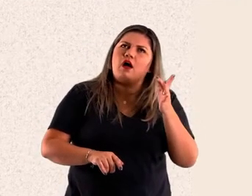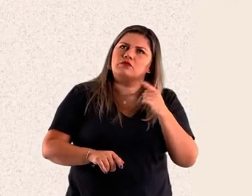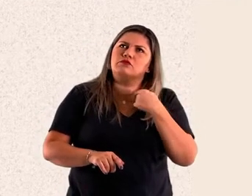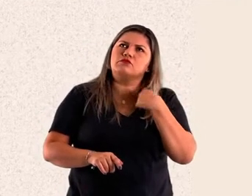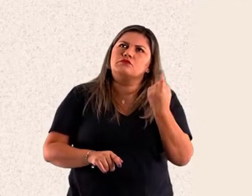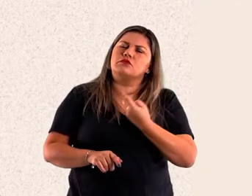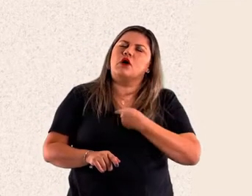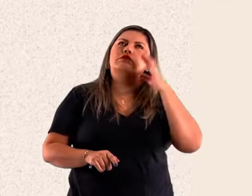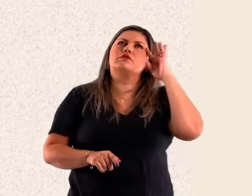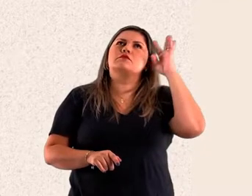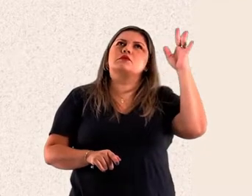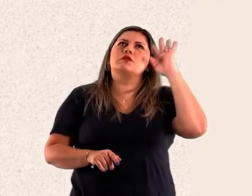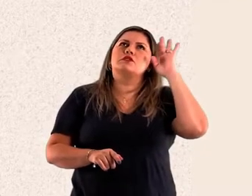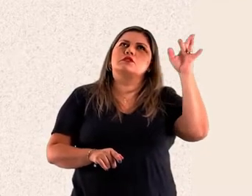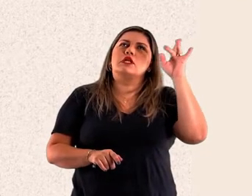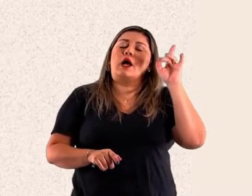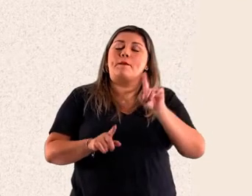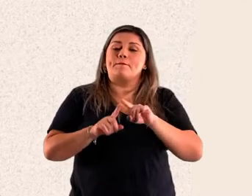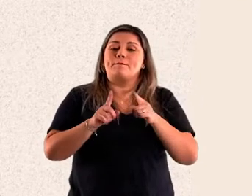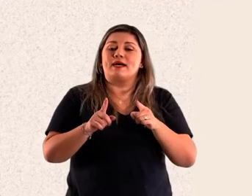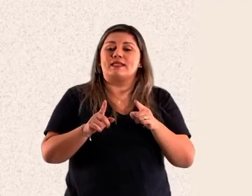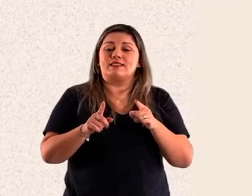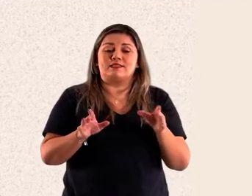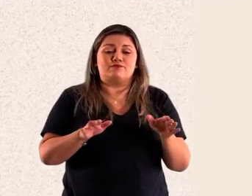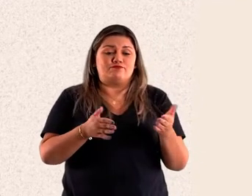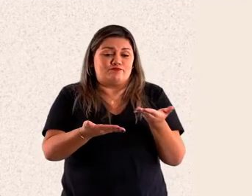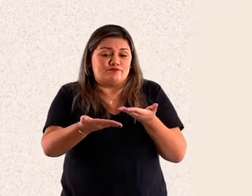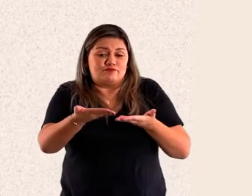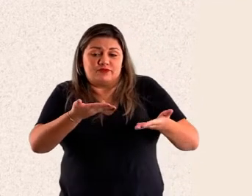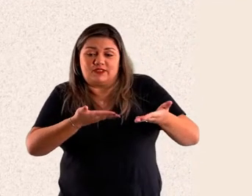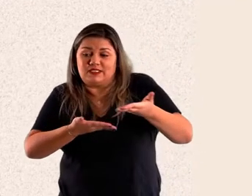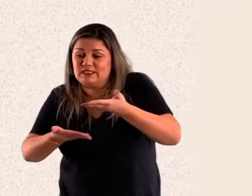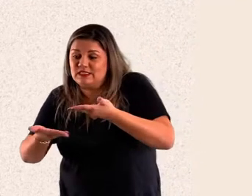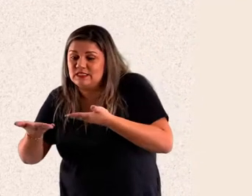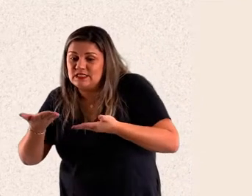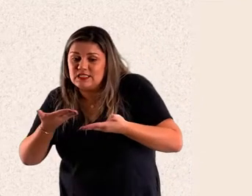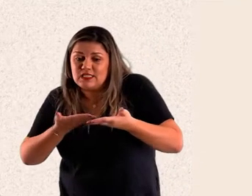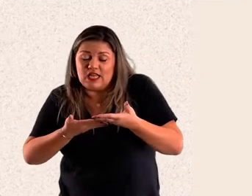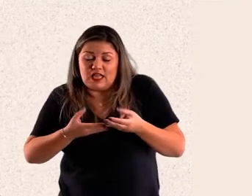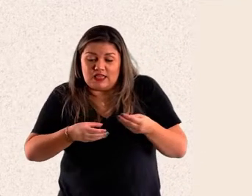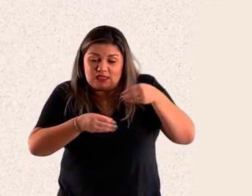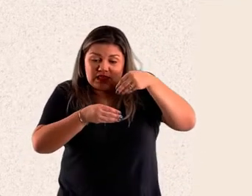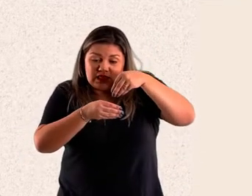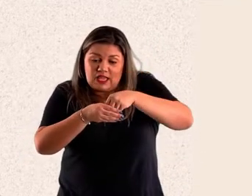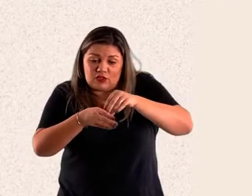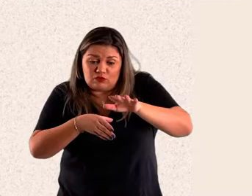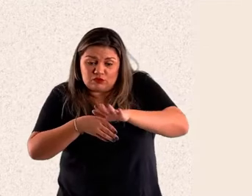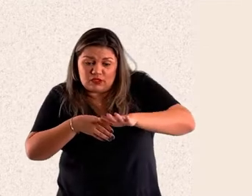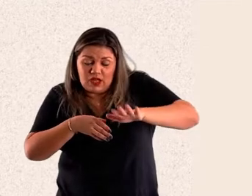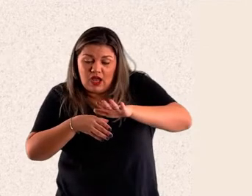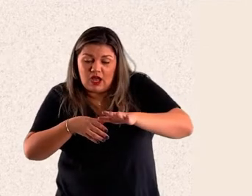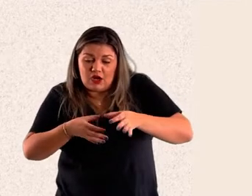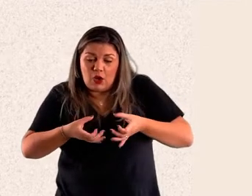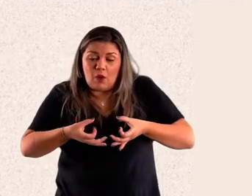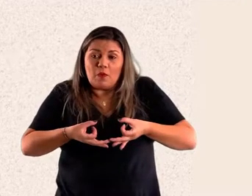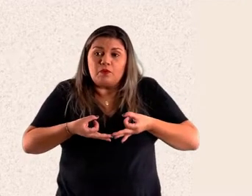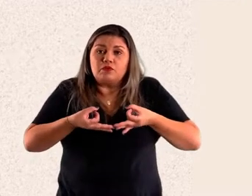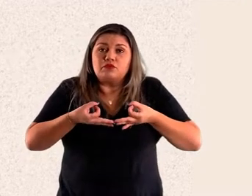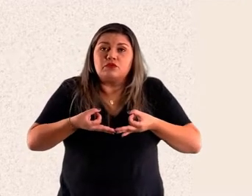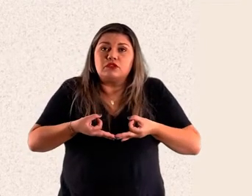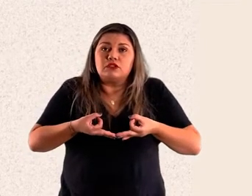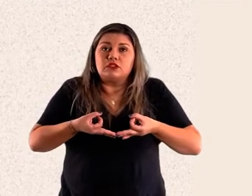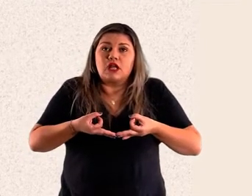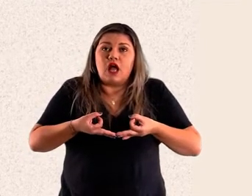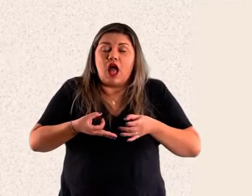imaginar isso mas a interdependência dentro dessa abordagem budista ela é